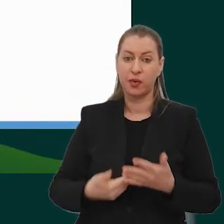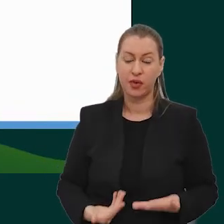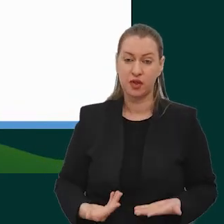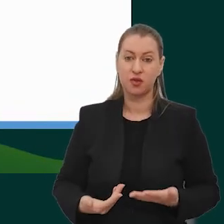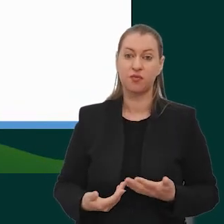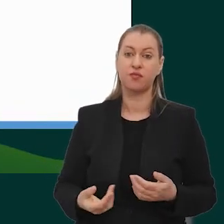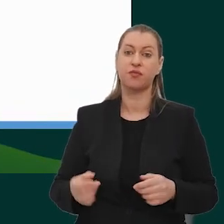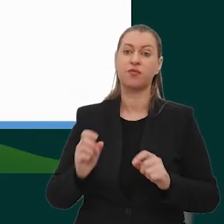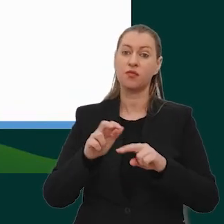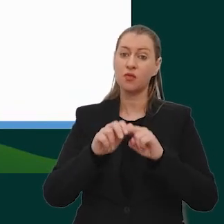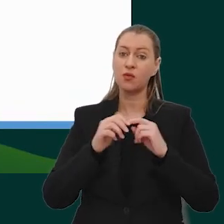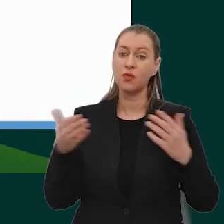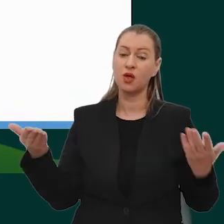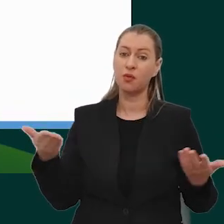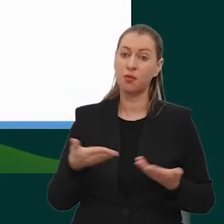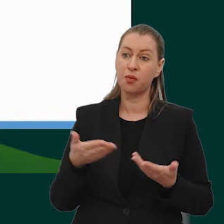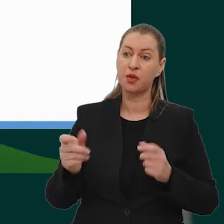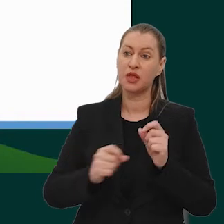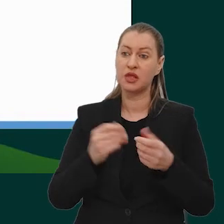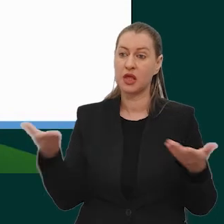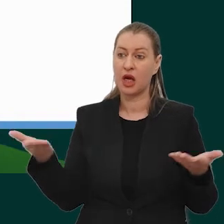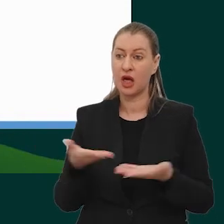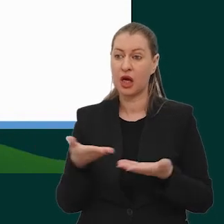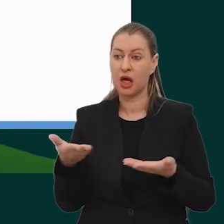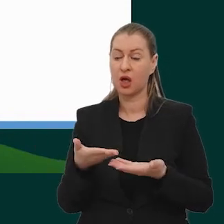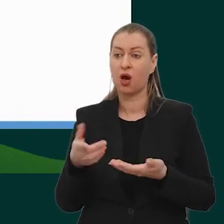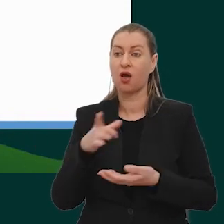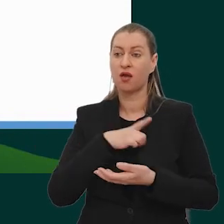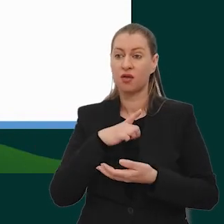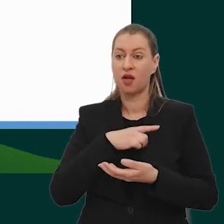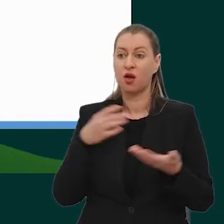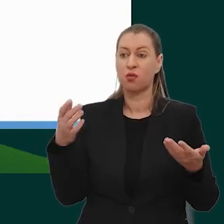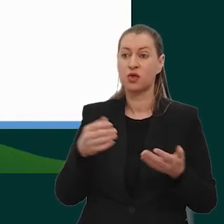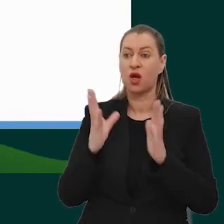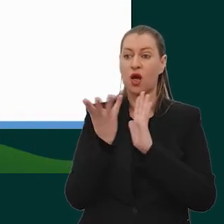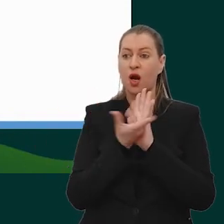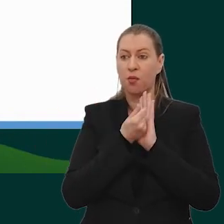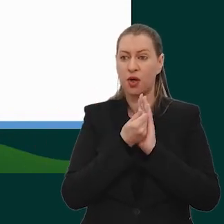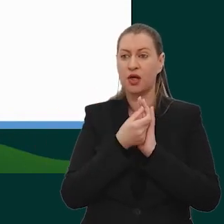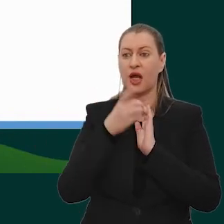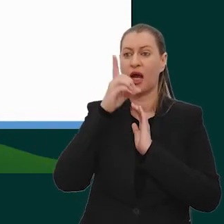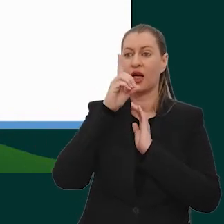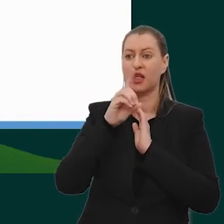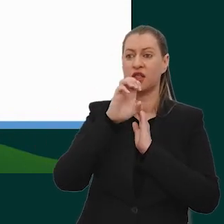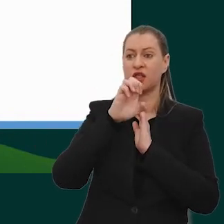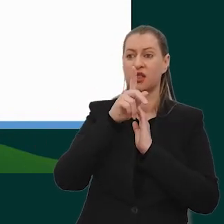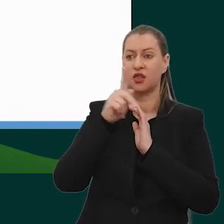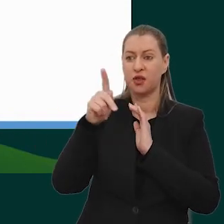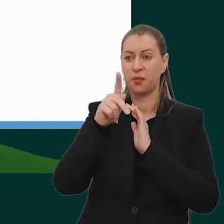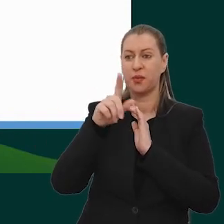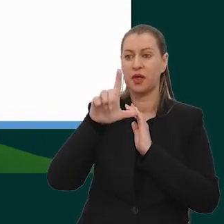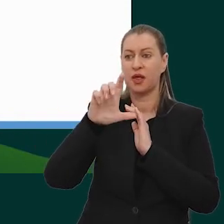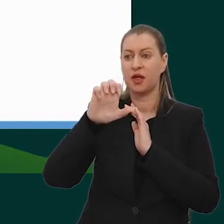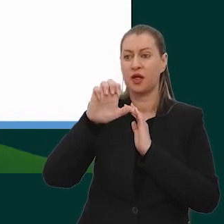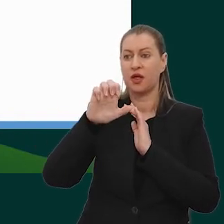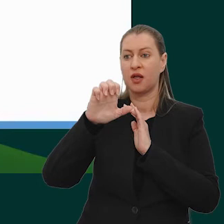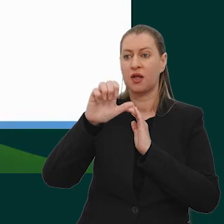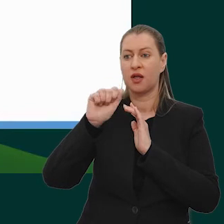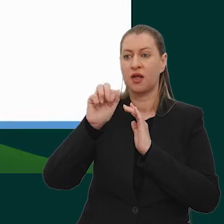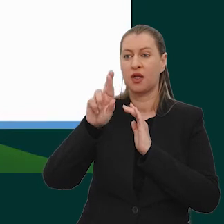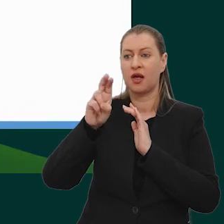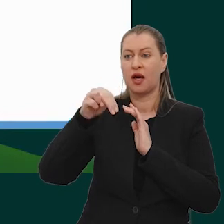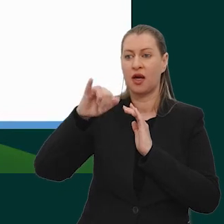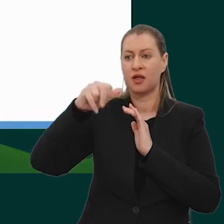E é por isso que a gente caiu na abordagem de Deep Learning, que traz ontologias, que é a forma como se relaciona um conhecimento, que é